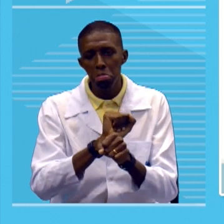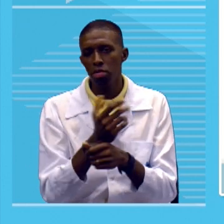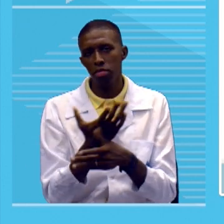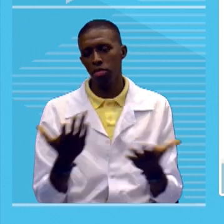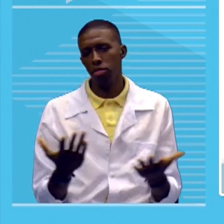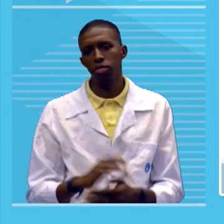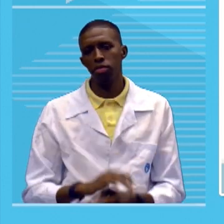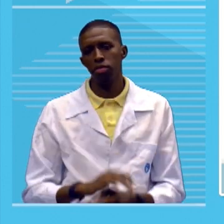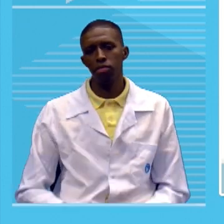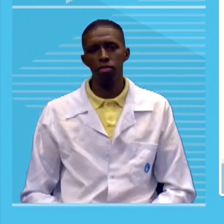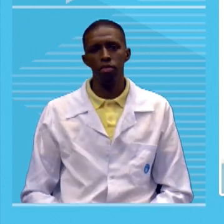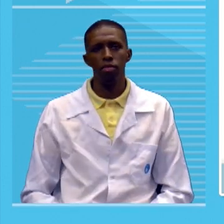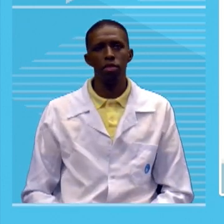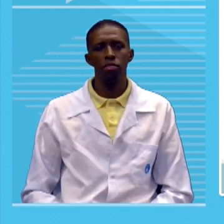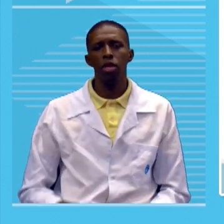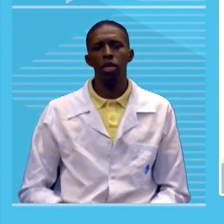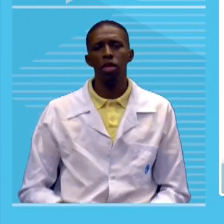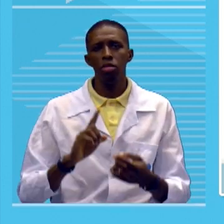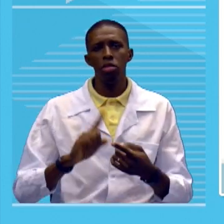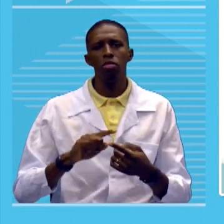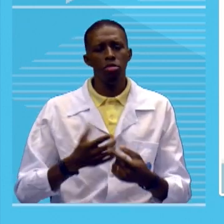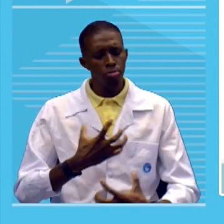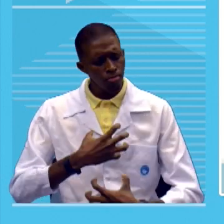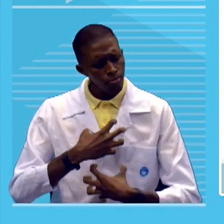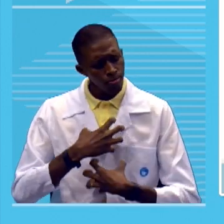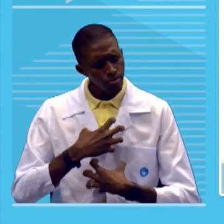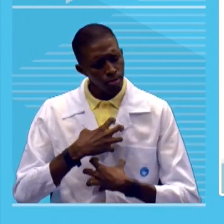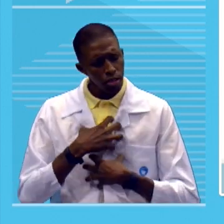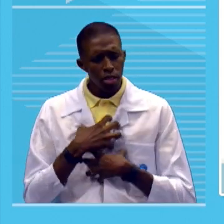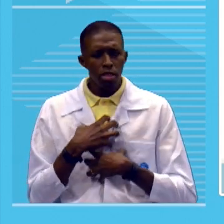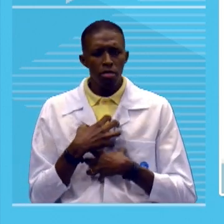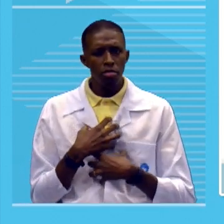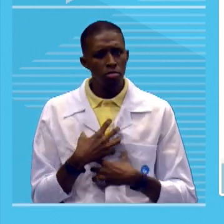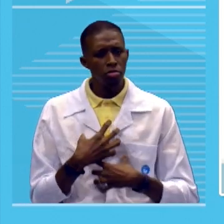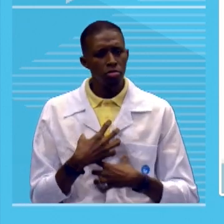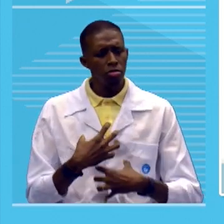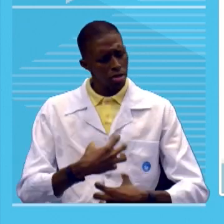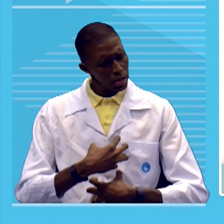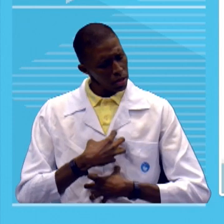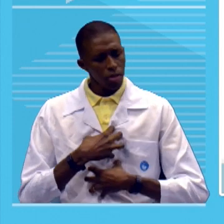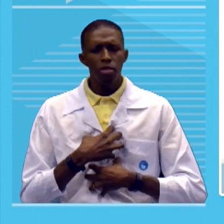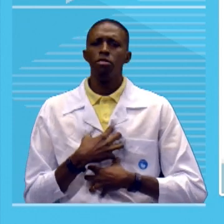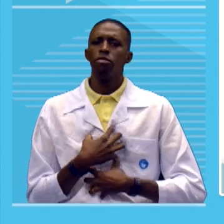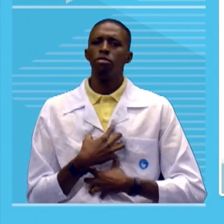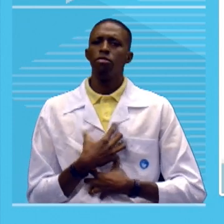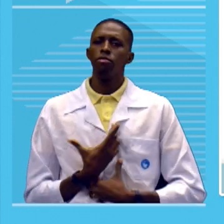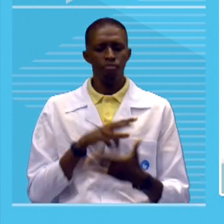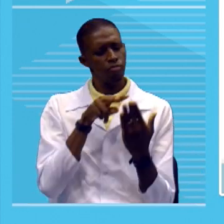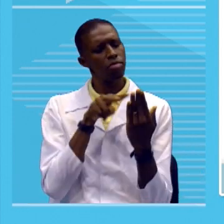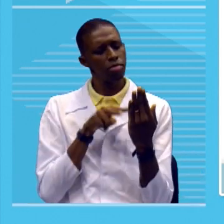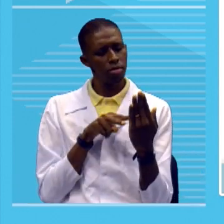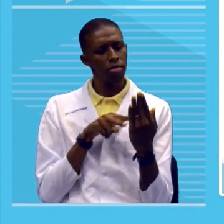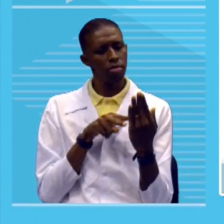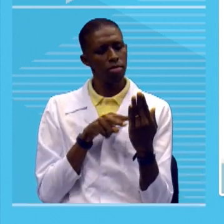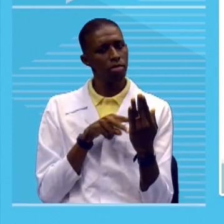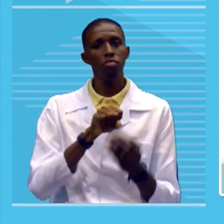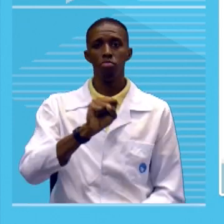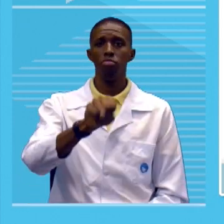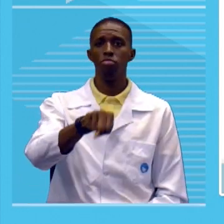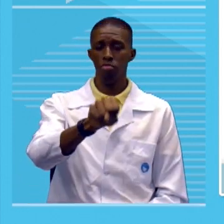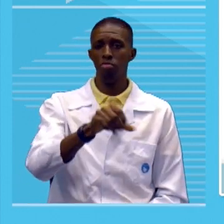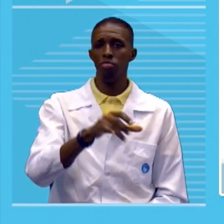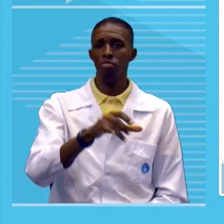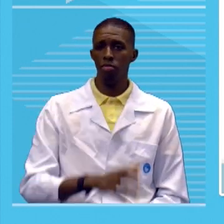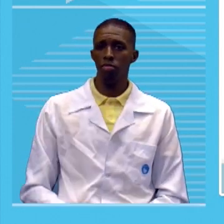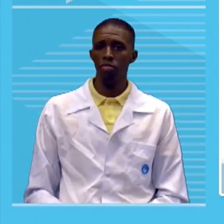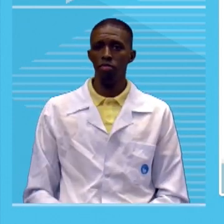Você produziu sentimento quando fez a leitura. Aí foi. E você fez isso porque você